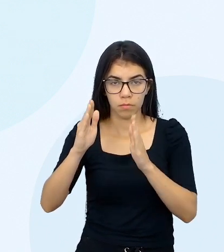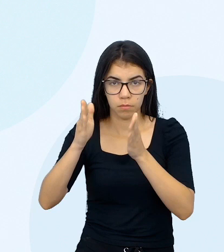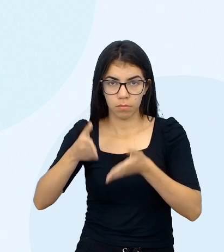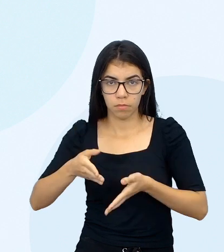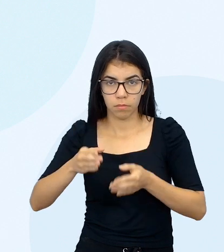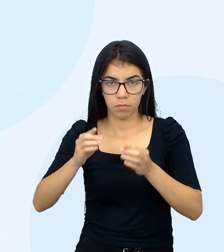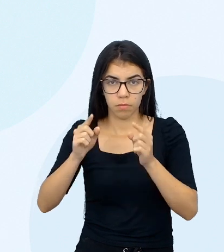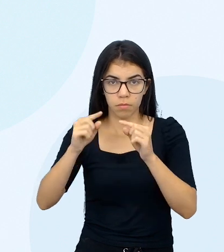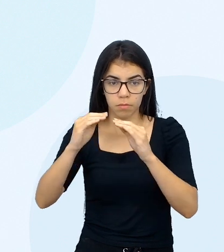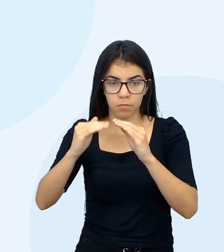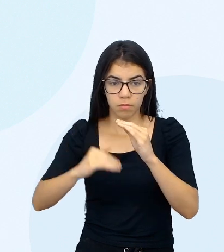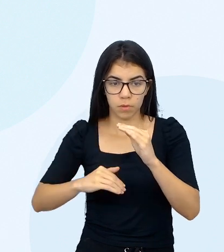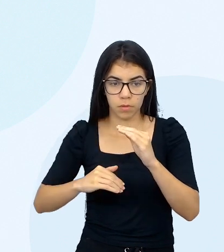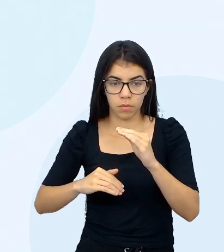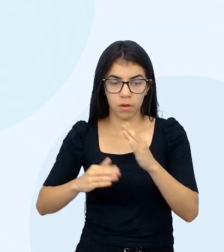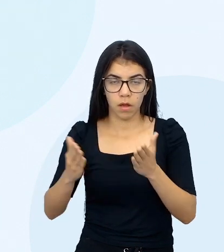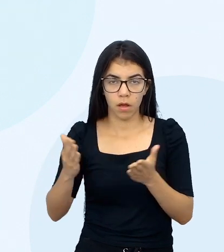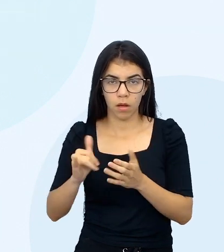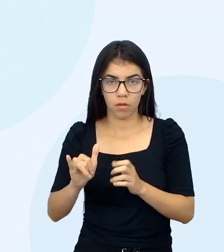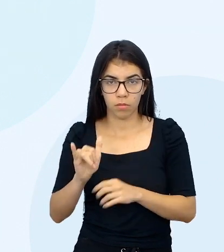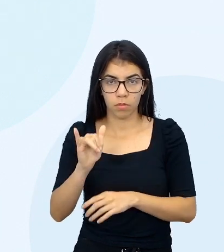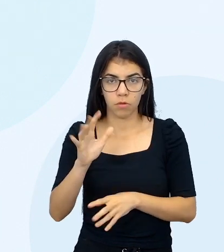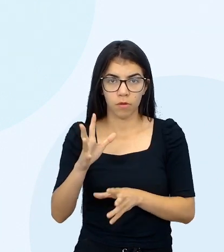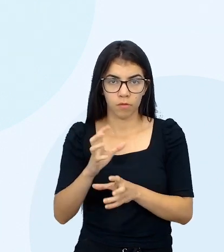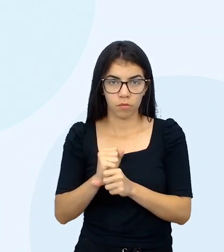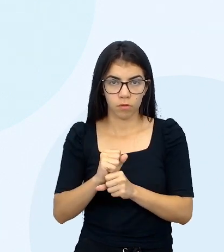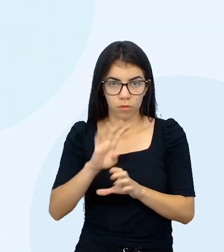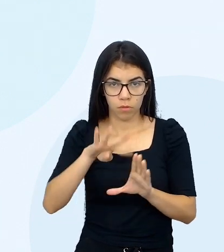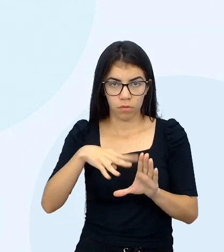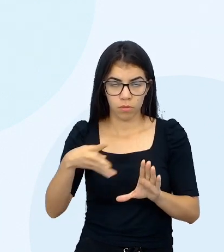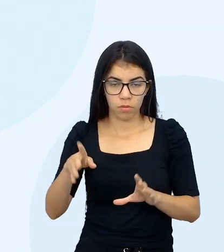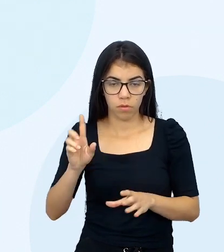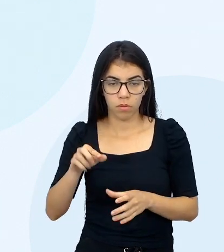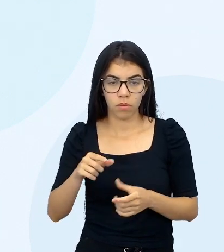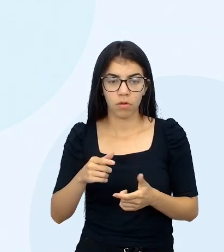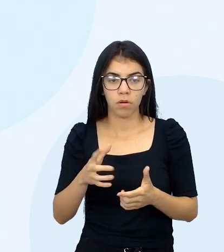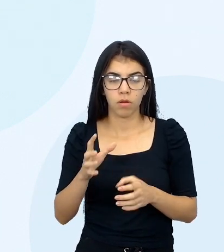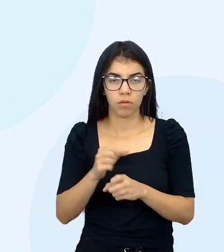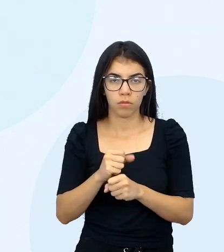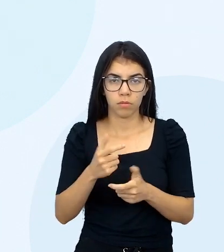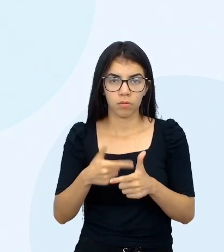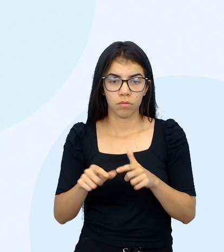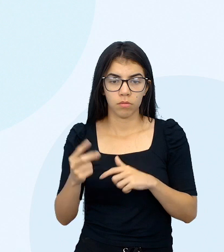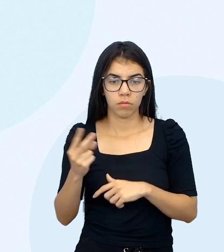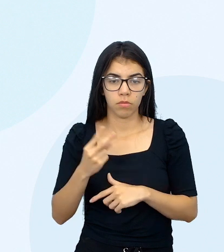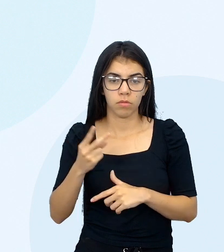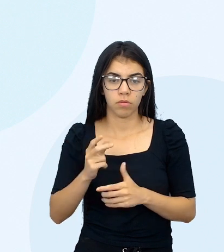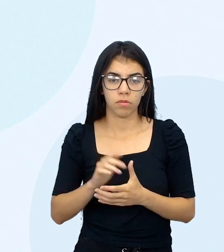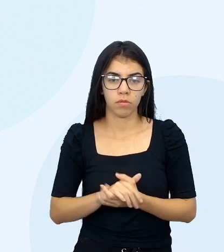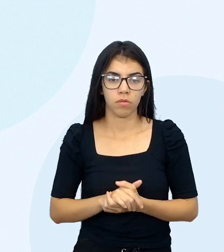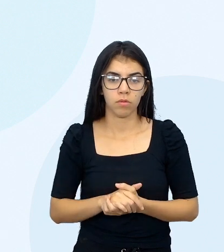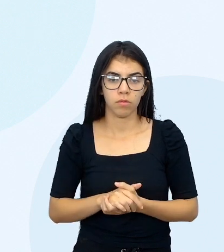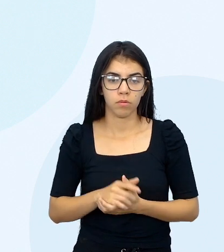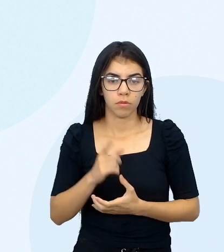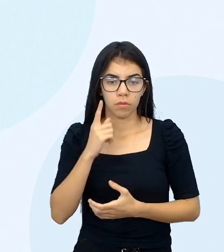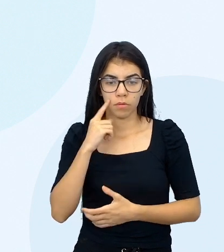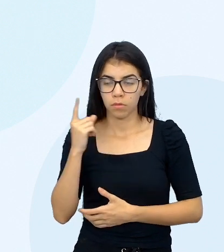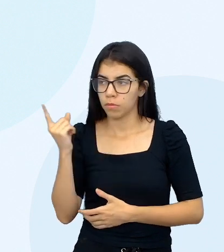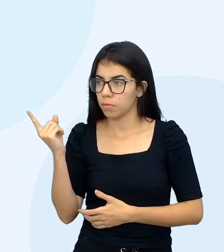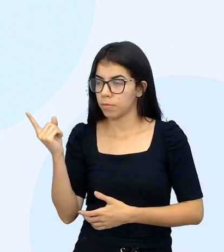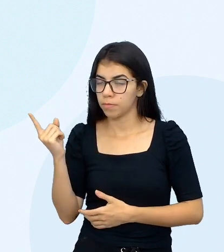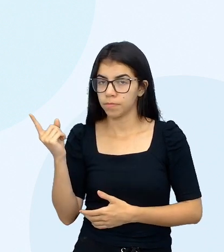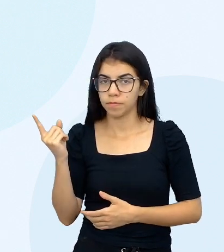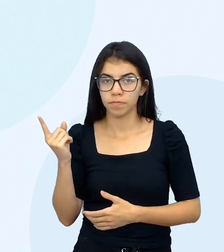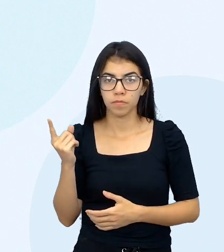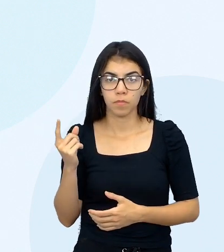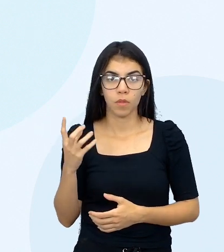média. Bacana. Como que eu vou usar? Eu vou usar a fórmula, Sim. tá? Como é média, somar, dividir por 2, eu vou pôr a soma das cédulas, onde tem os valores de máxima e